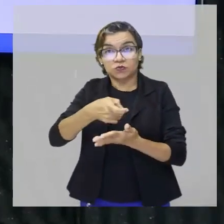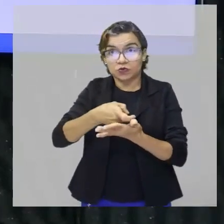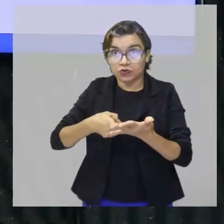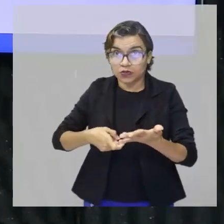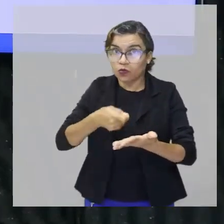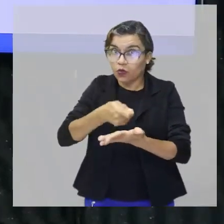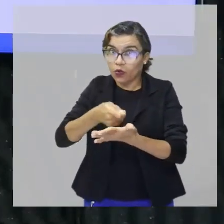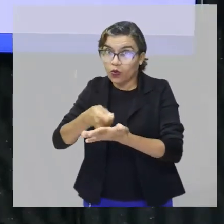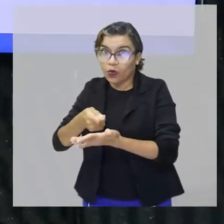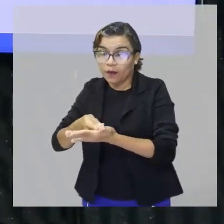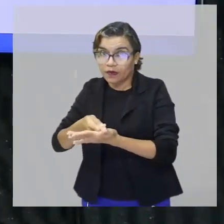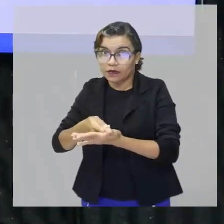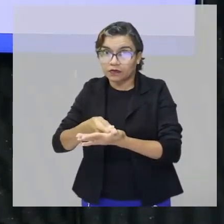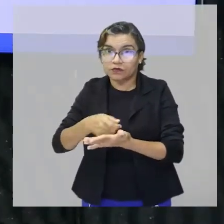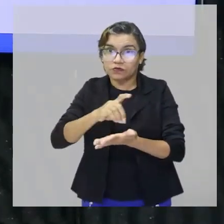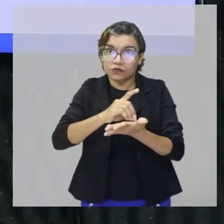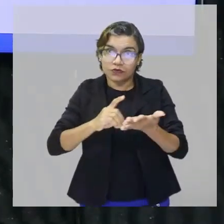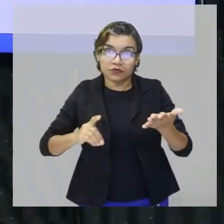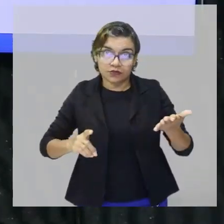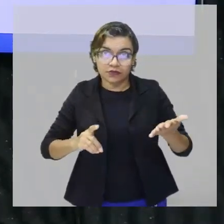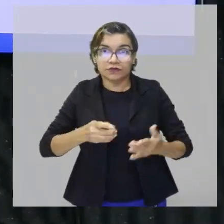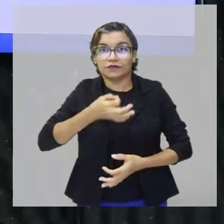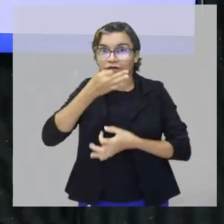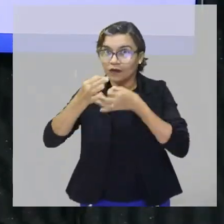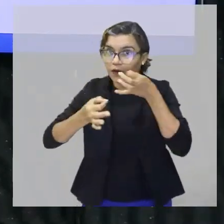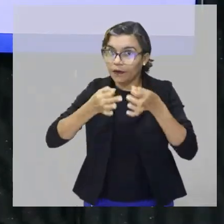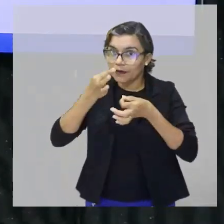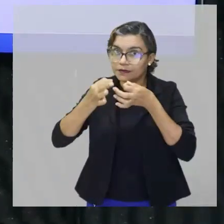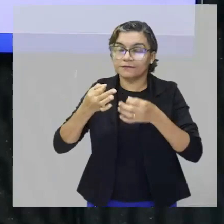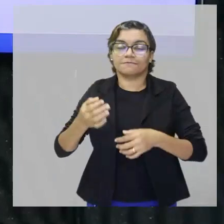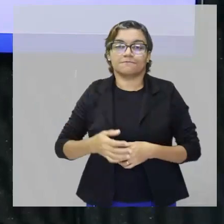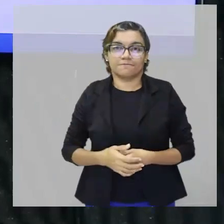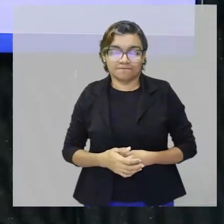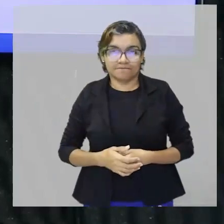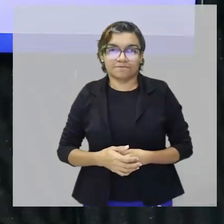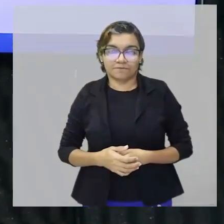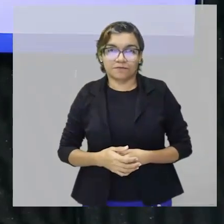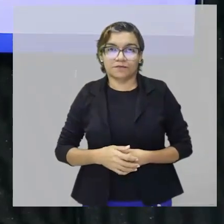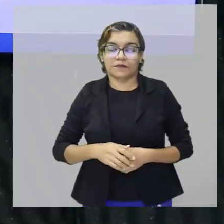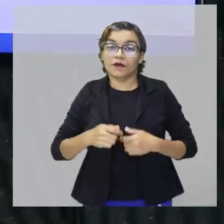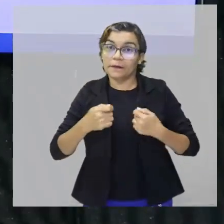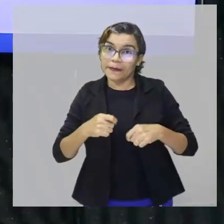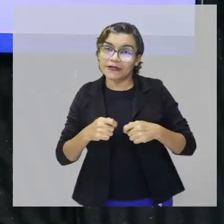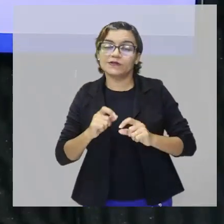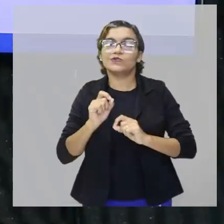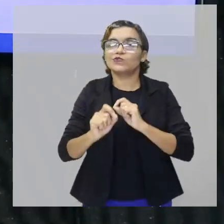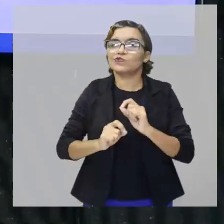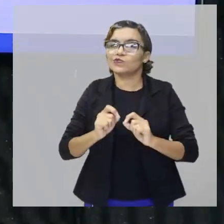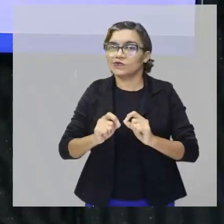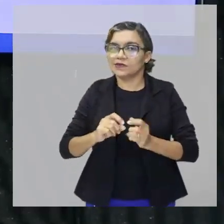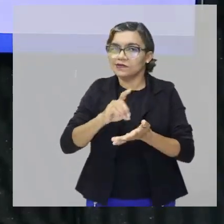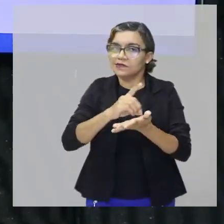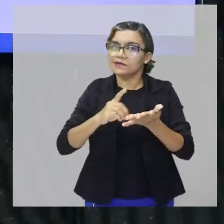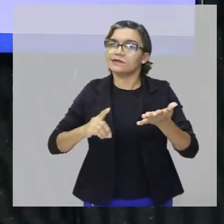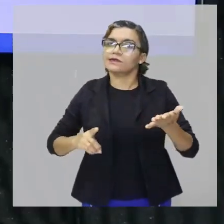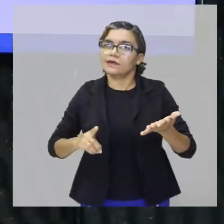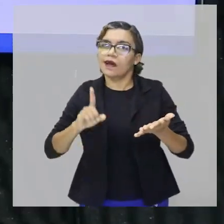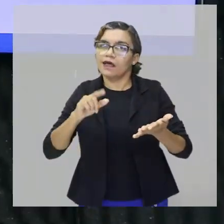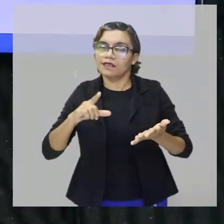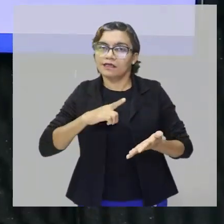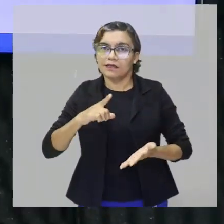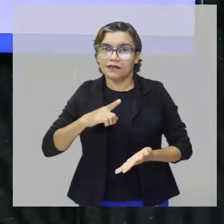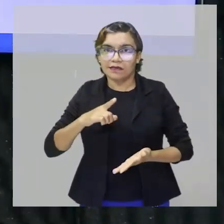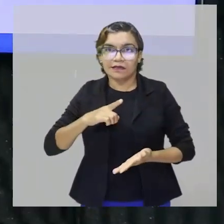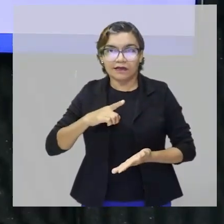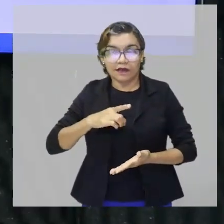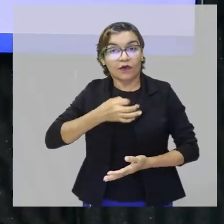para vocês, o dissertativo argumentativo. Ou seja, dissertar é defender uma ideia. E como o próprio nome